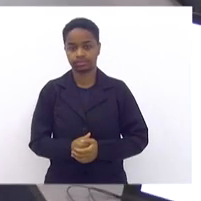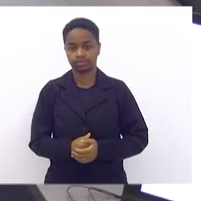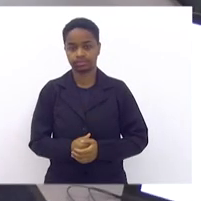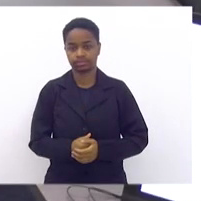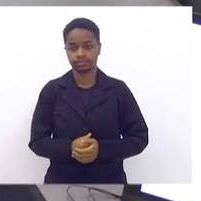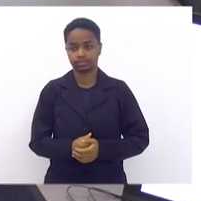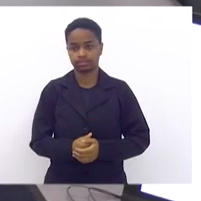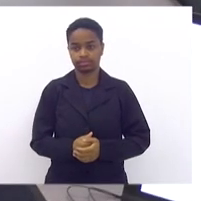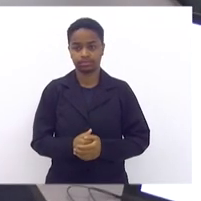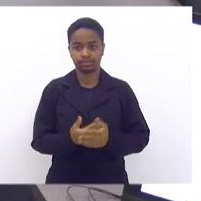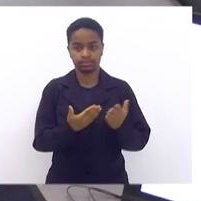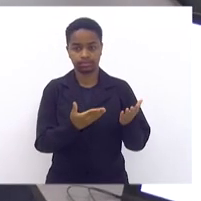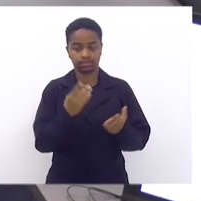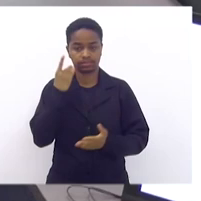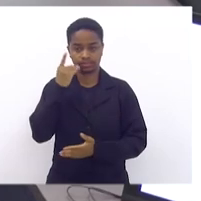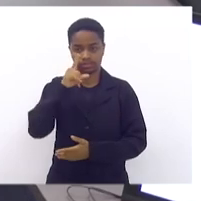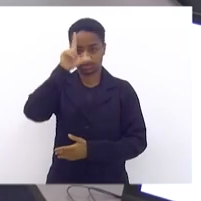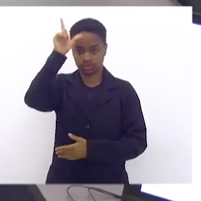Deputado Luiz Paulo.